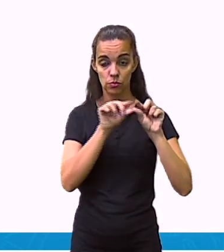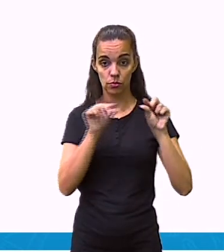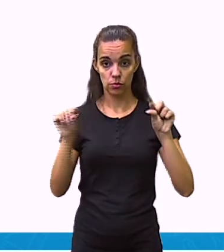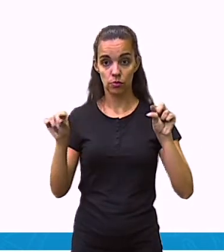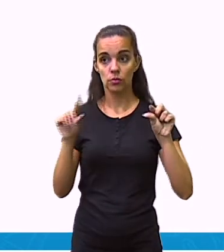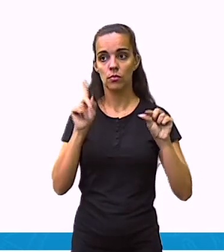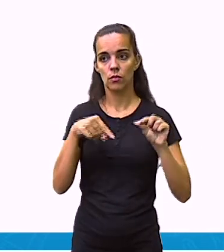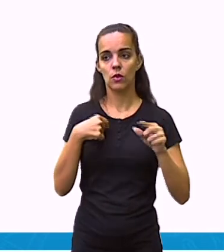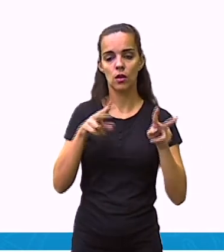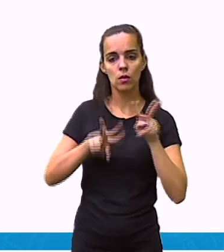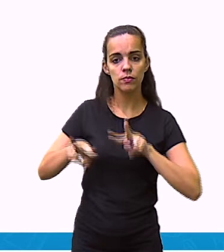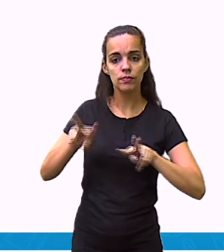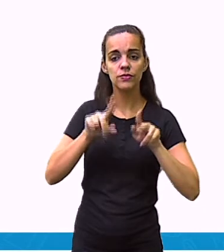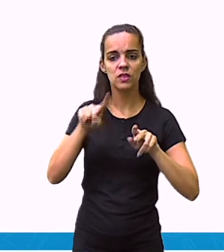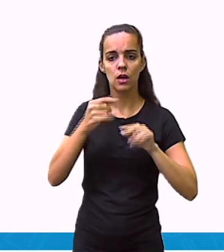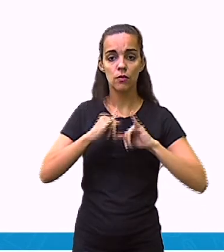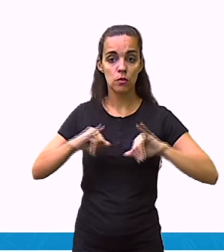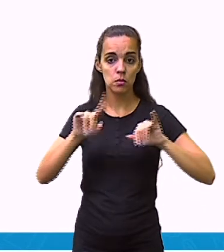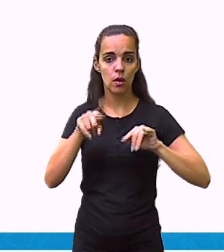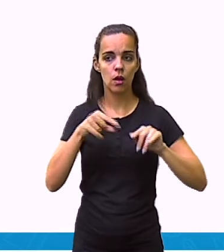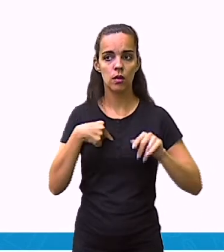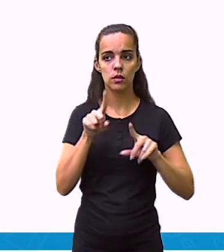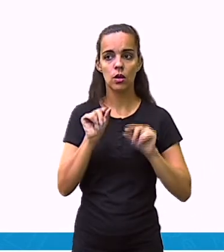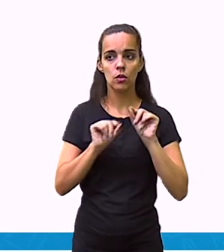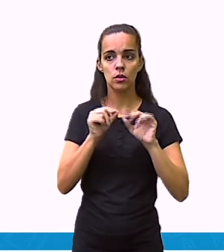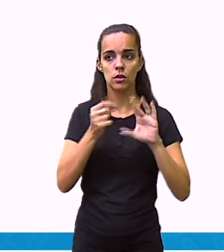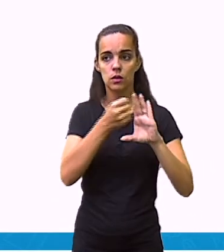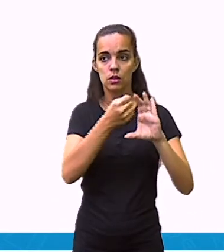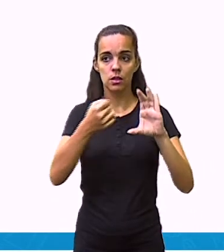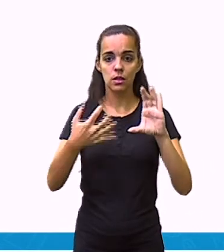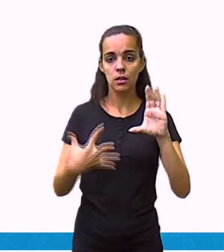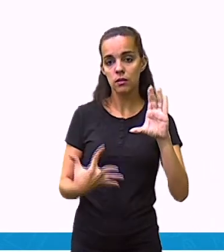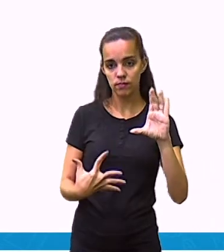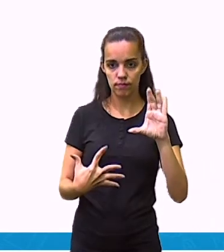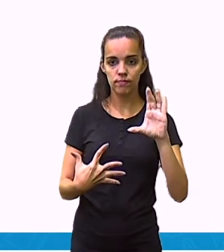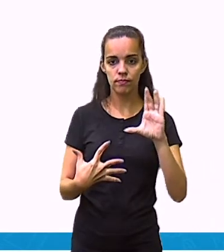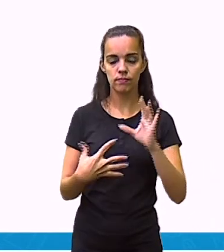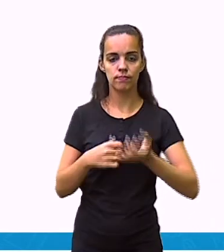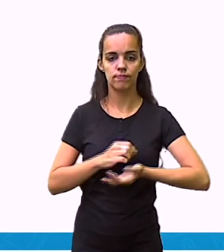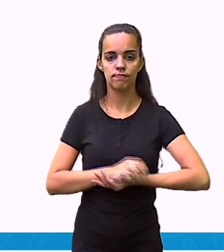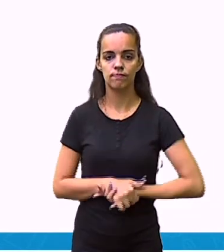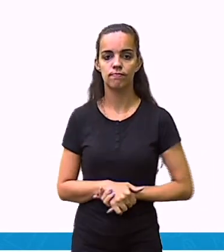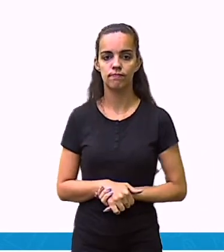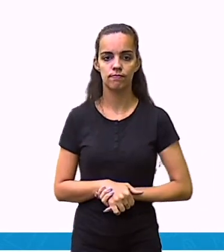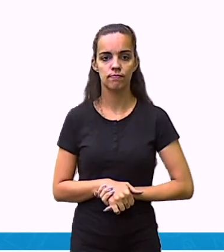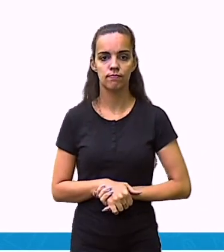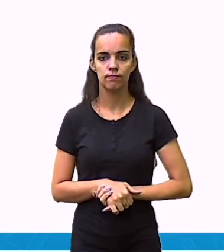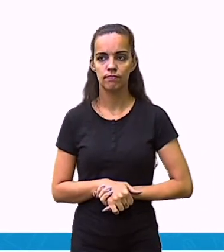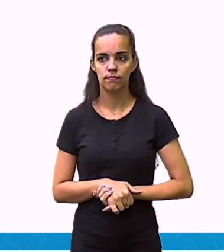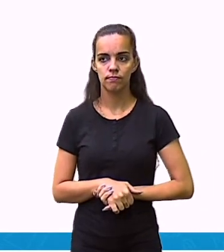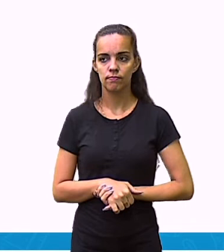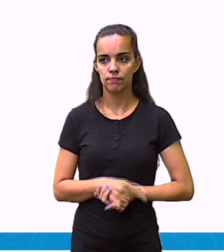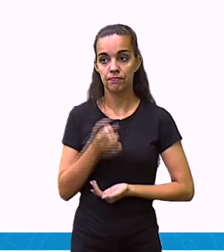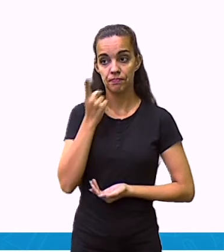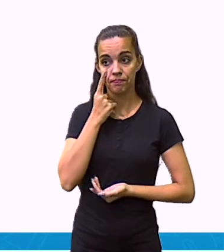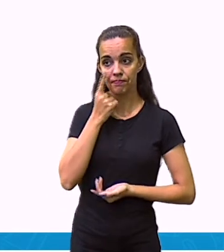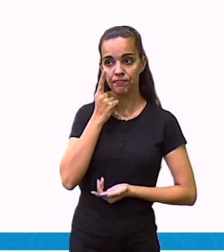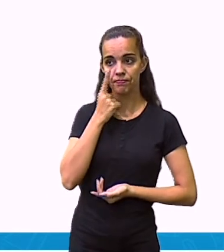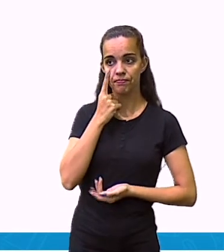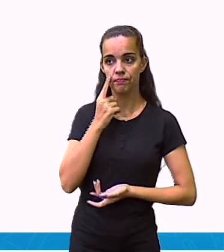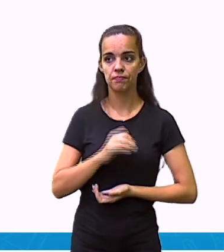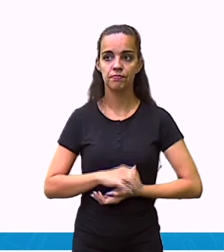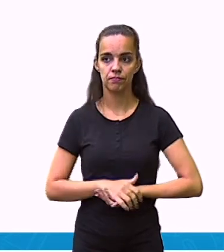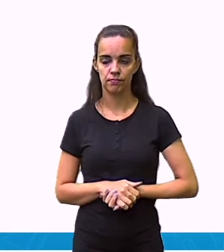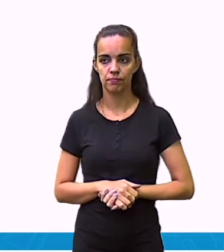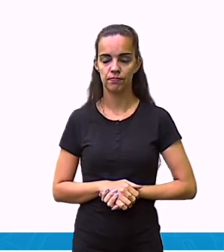iremos analisar, a próxima informação, está relacionado a algumas características. Olha só, vamos marcar